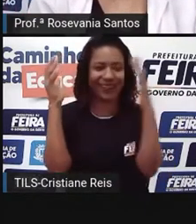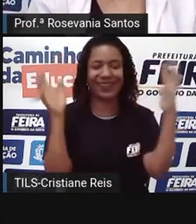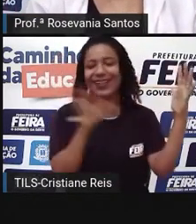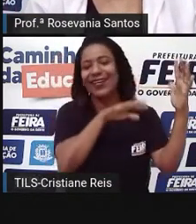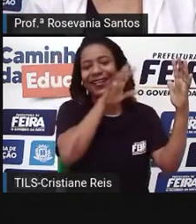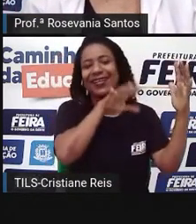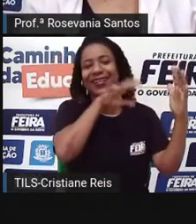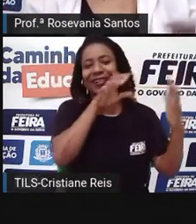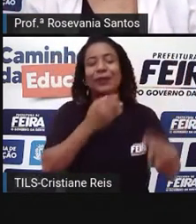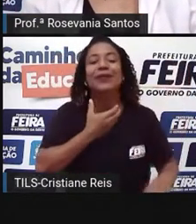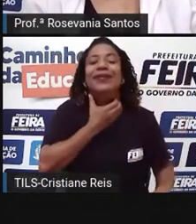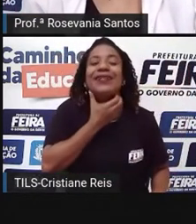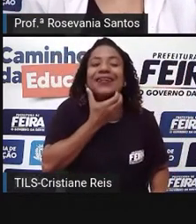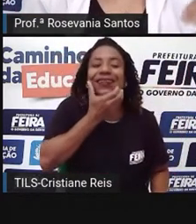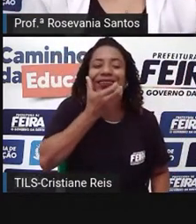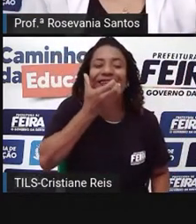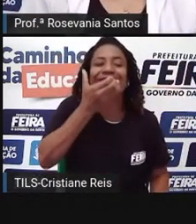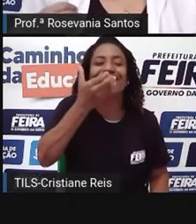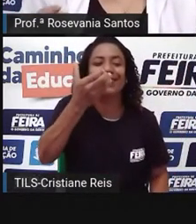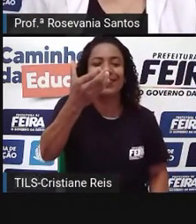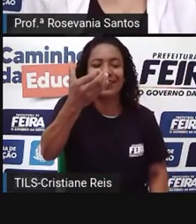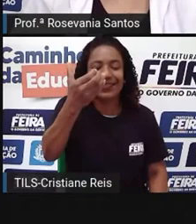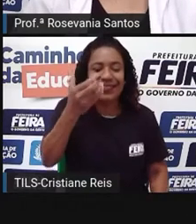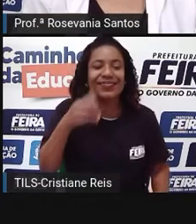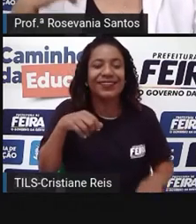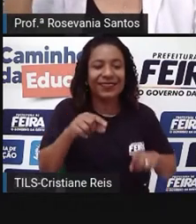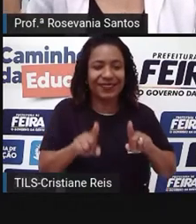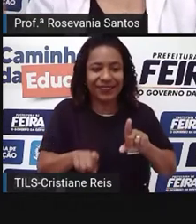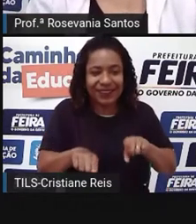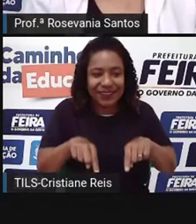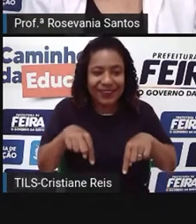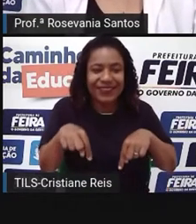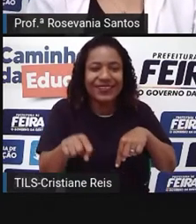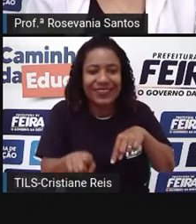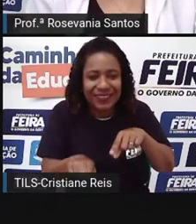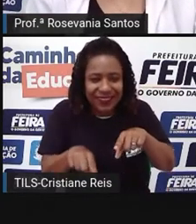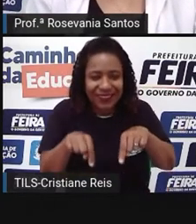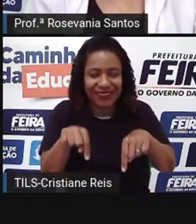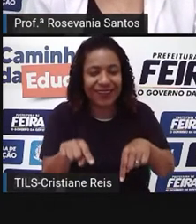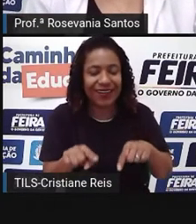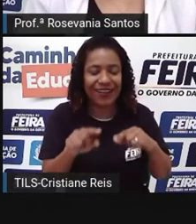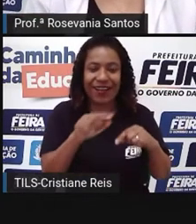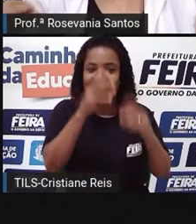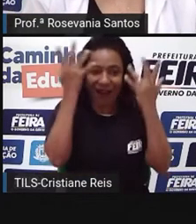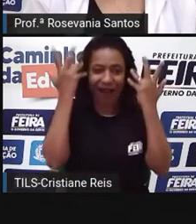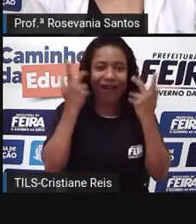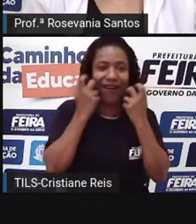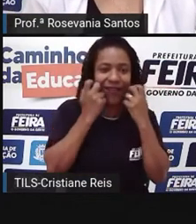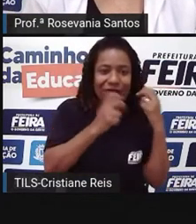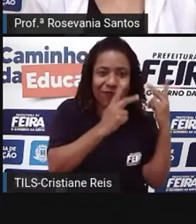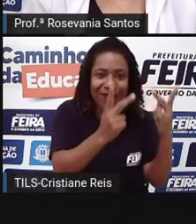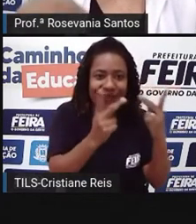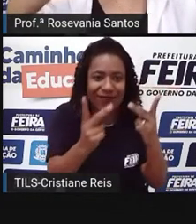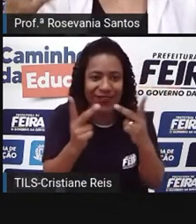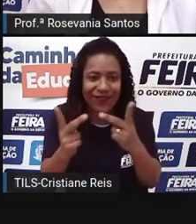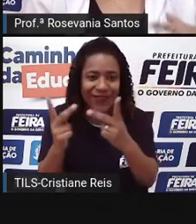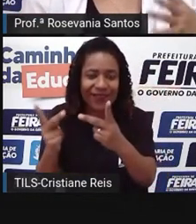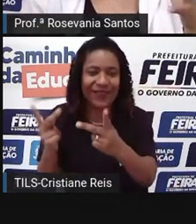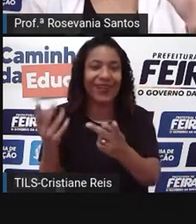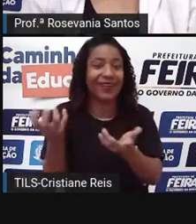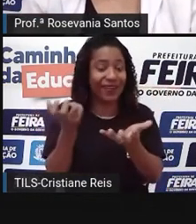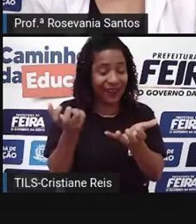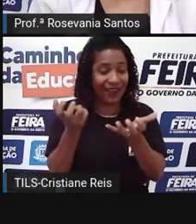das savanas africanas, querer fazer um safári, querer fazer, né, aquele passeio de jipe para ver